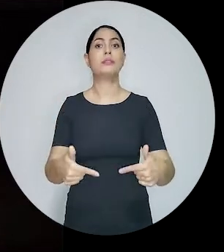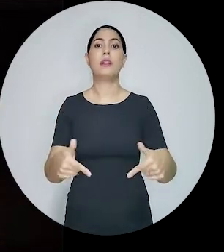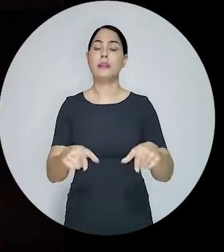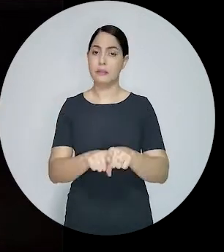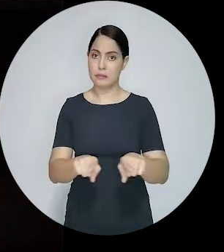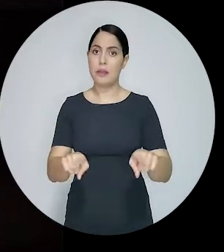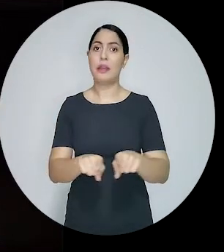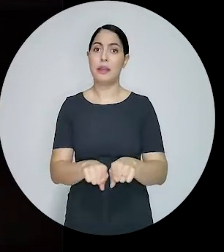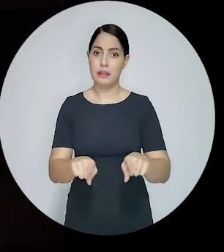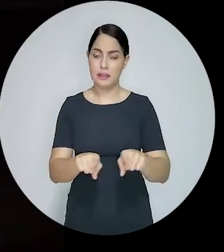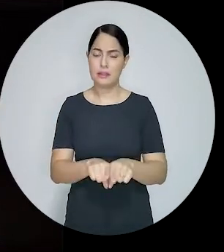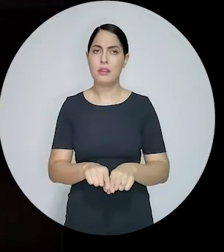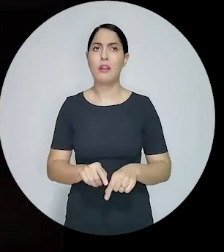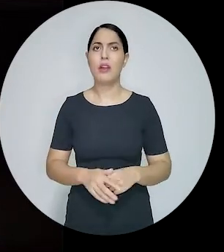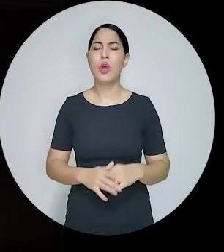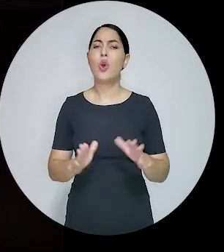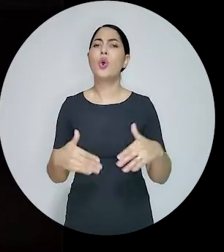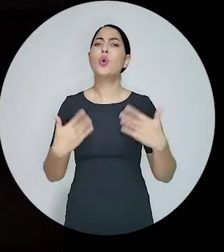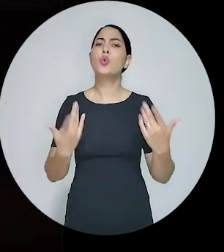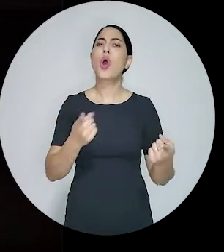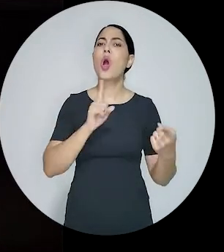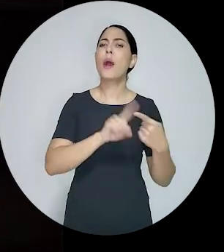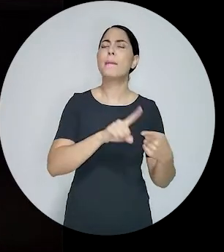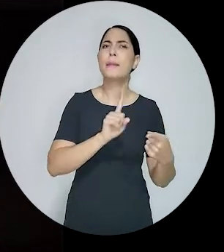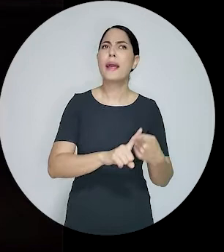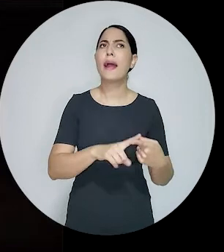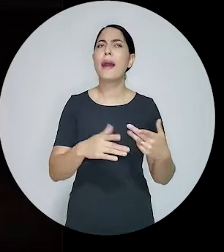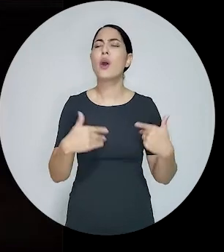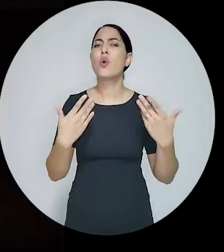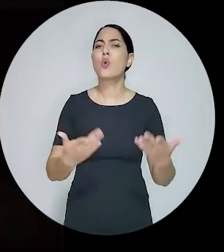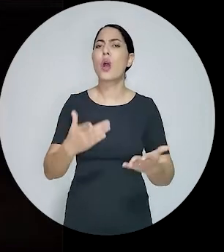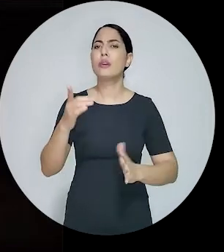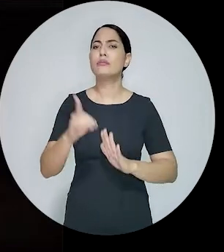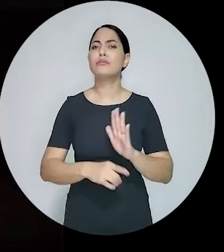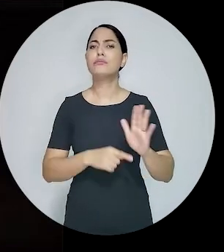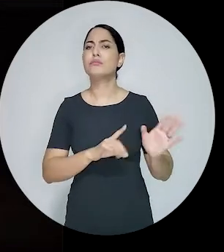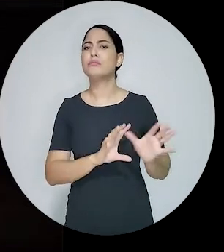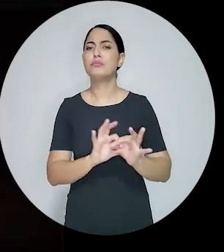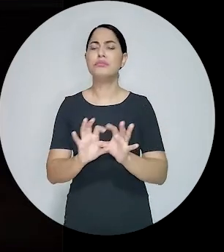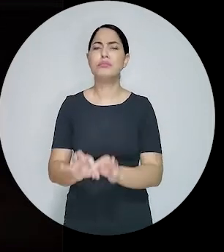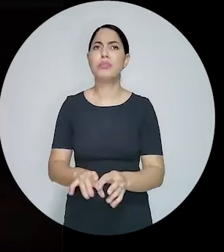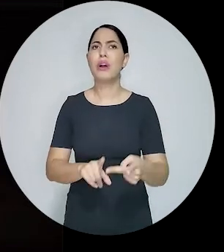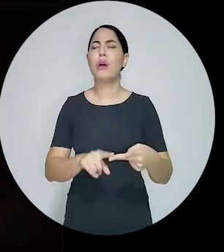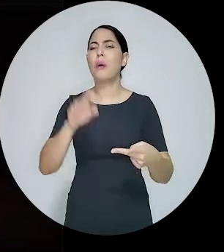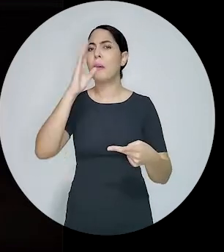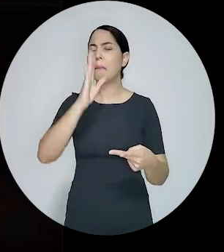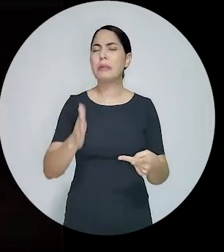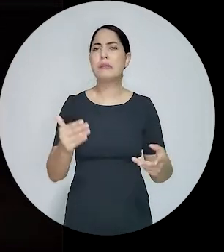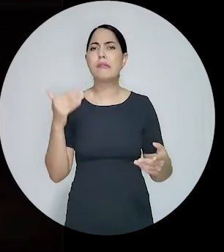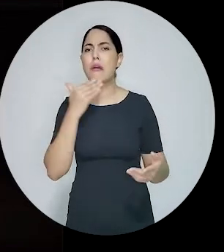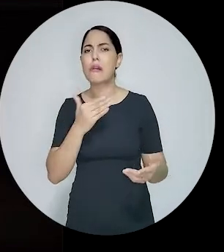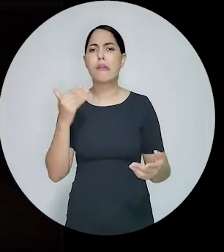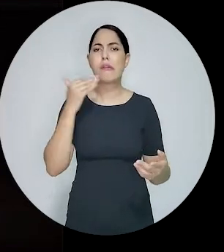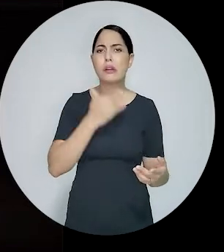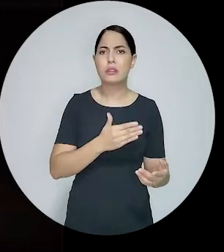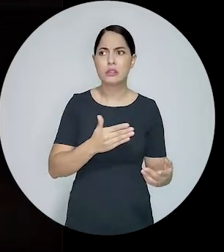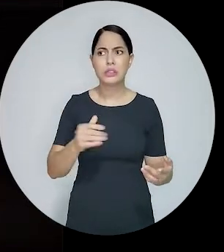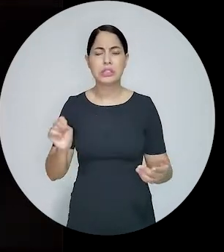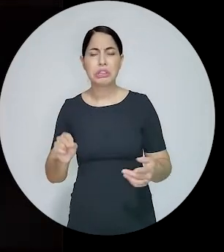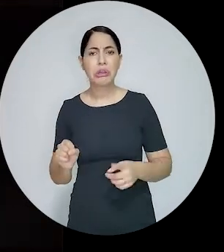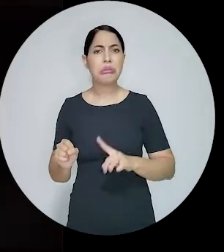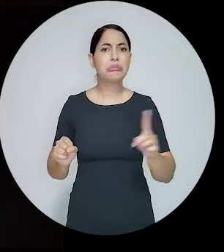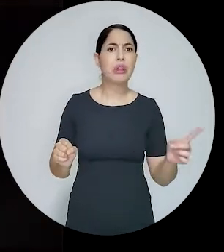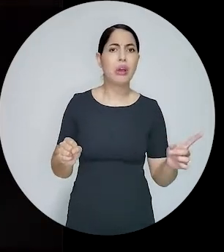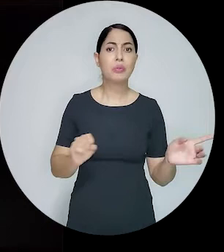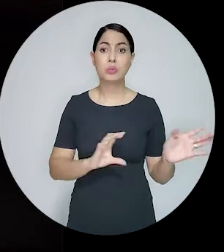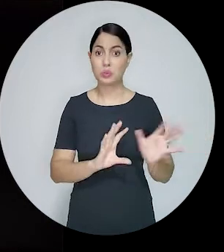neste período eleitoral, quais são as ameaças a esse direito, onde o Brasil está falhando ou